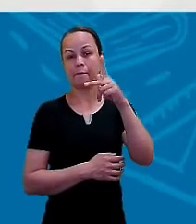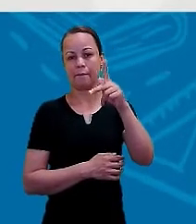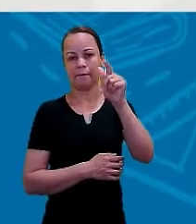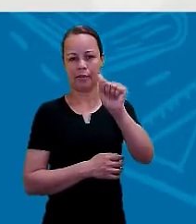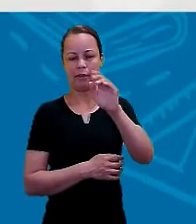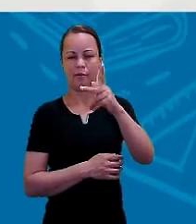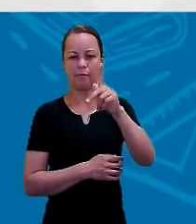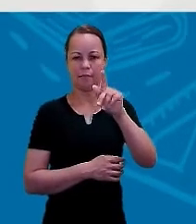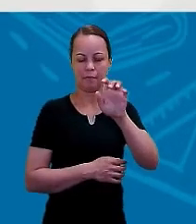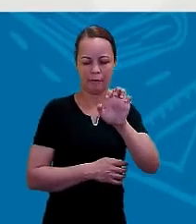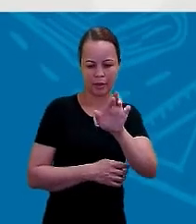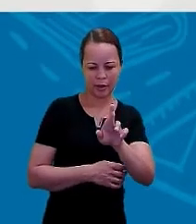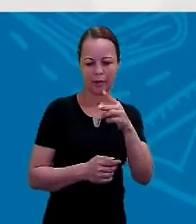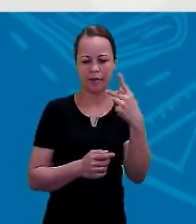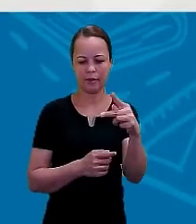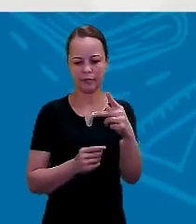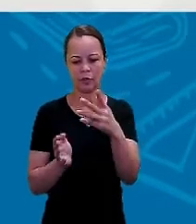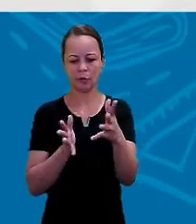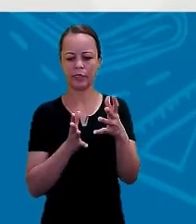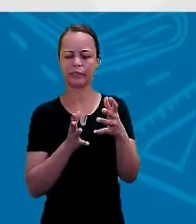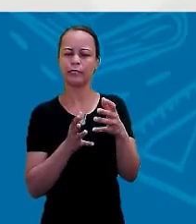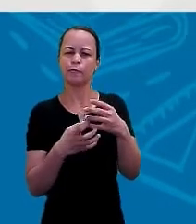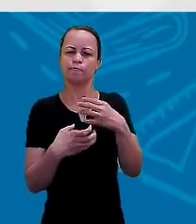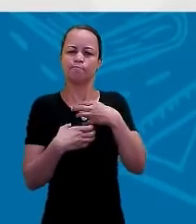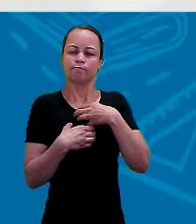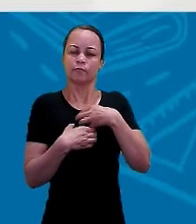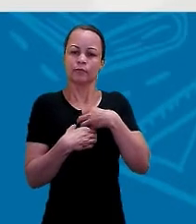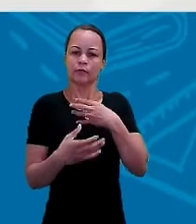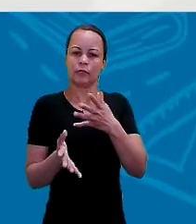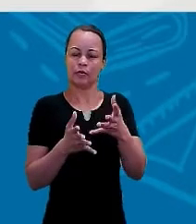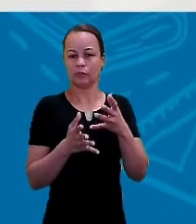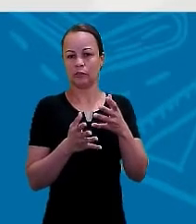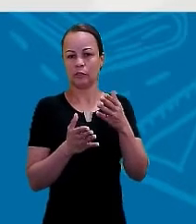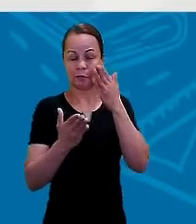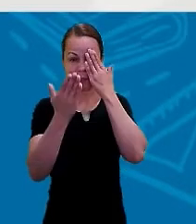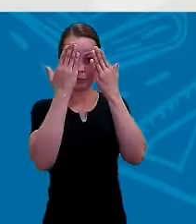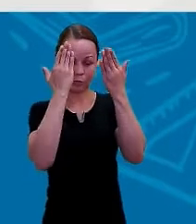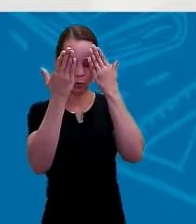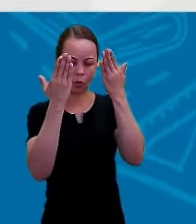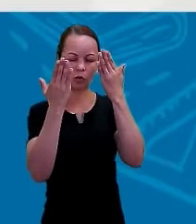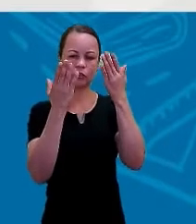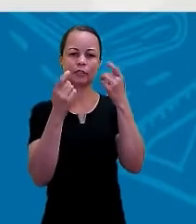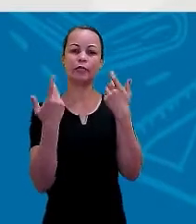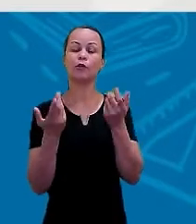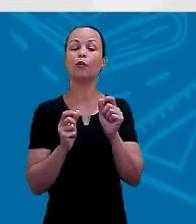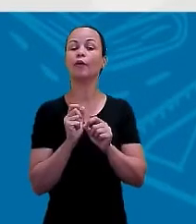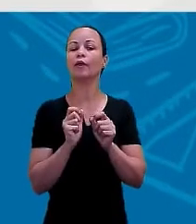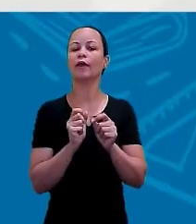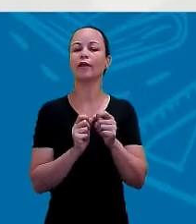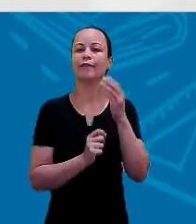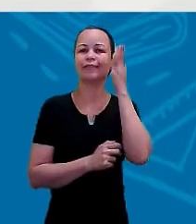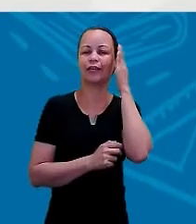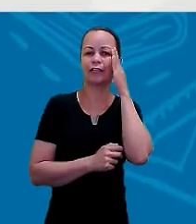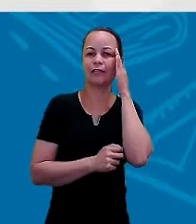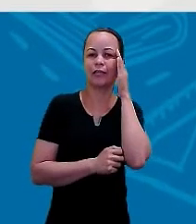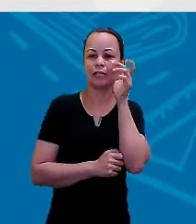uma humildade psicológica, da gente entender que a dor do outro é só dele.